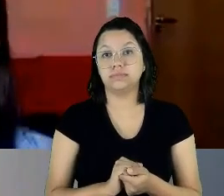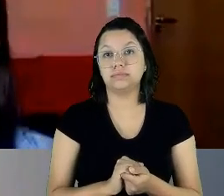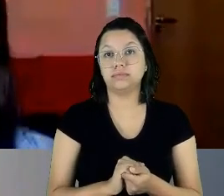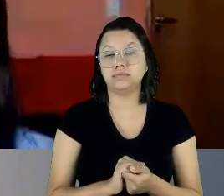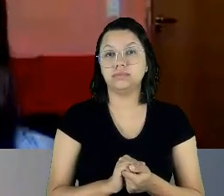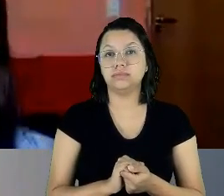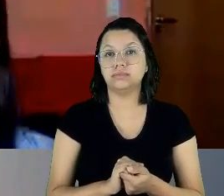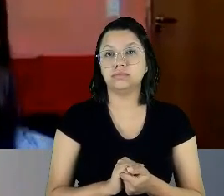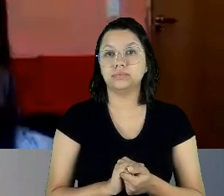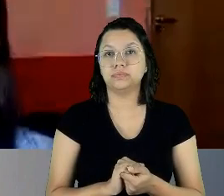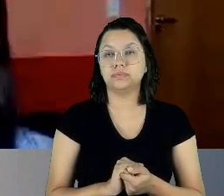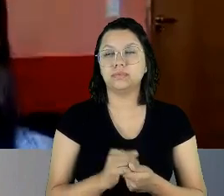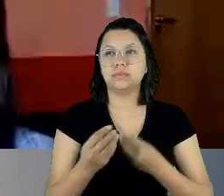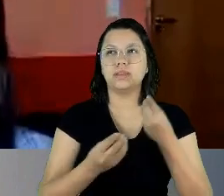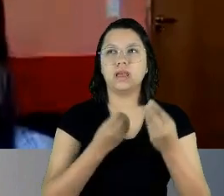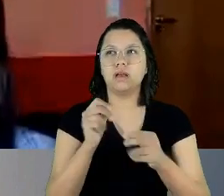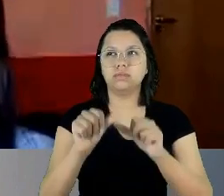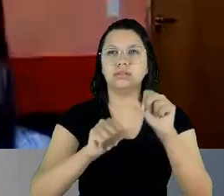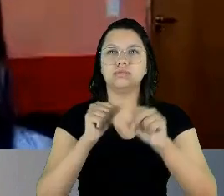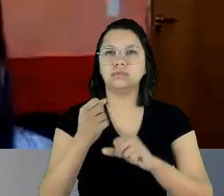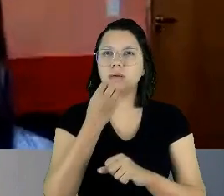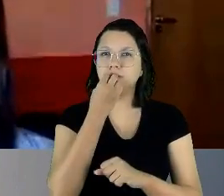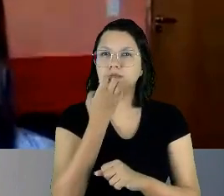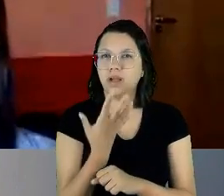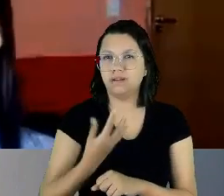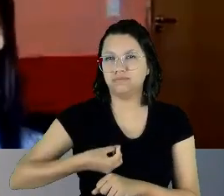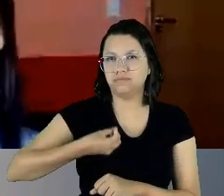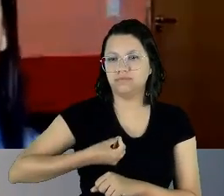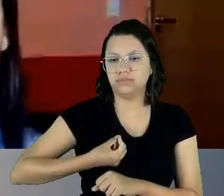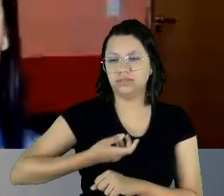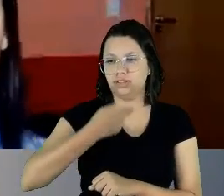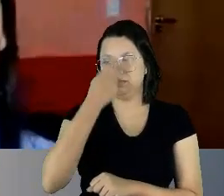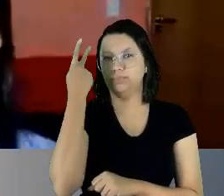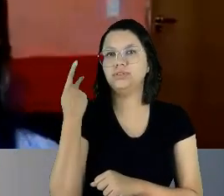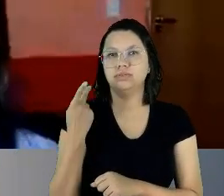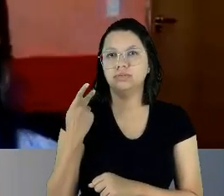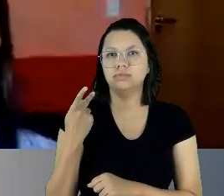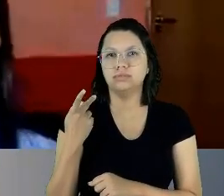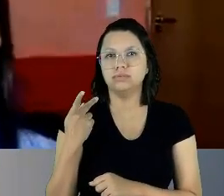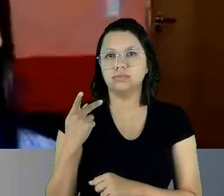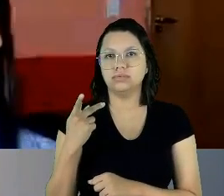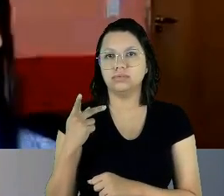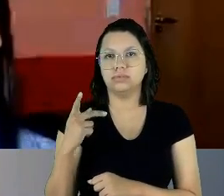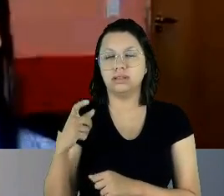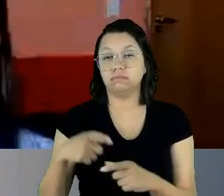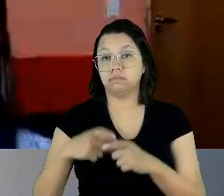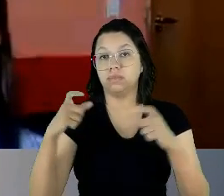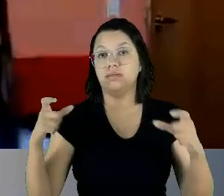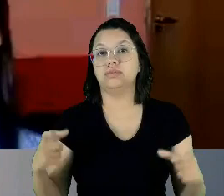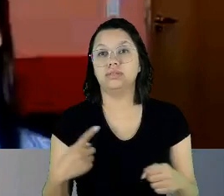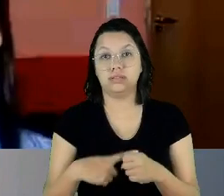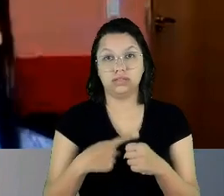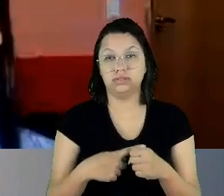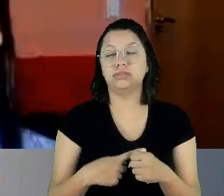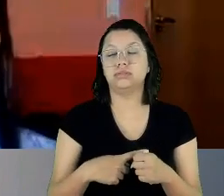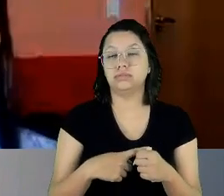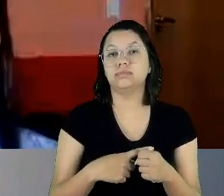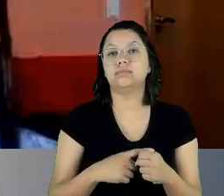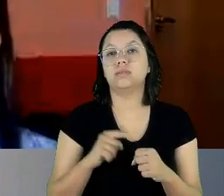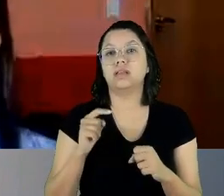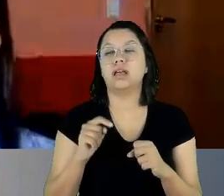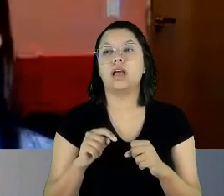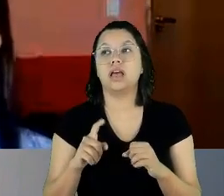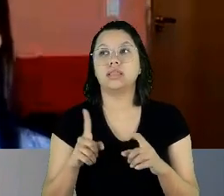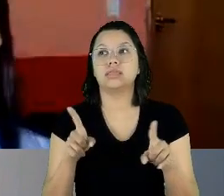pensado como tornar o bem-estar das pessoas melhor na maior parte das cidades, né? Efetivamente, sim, essa, inclusive, é